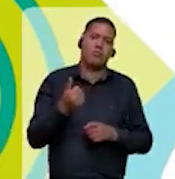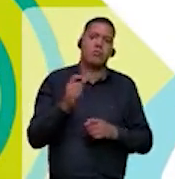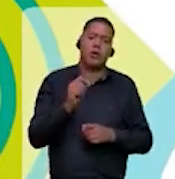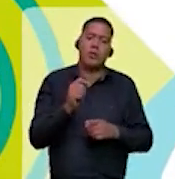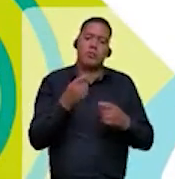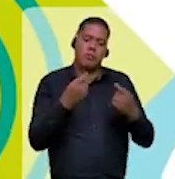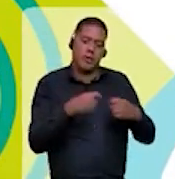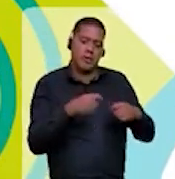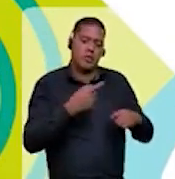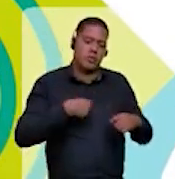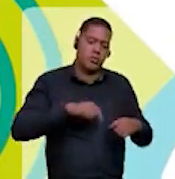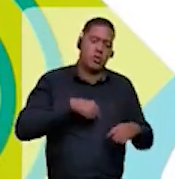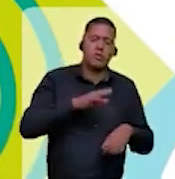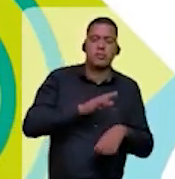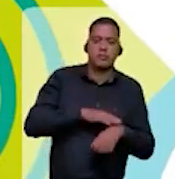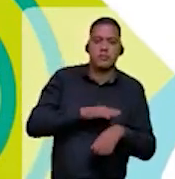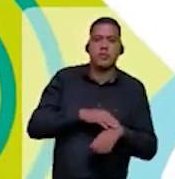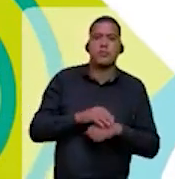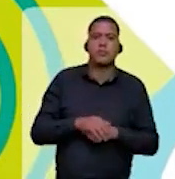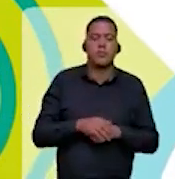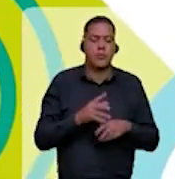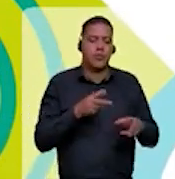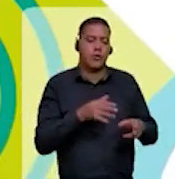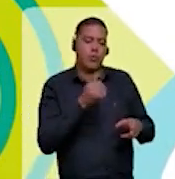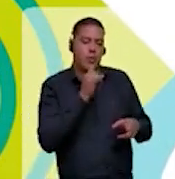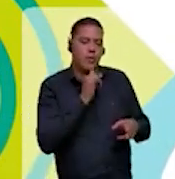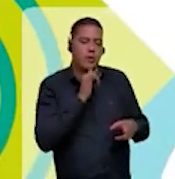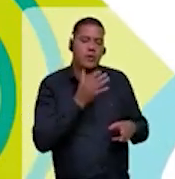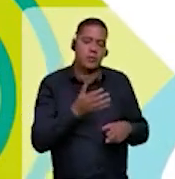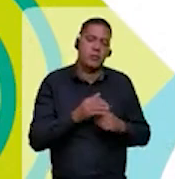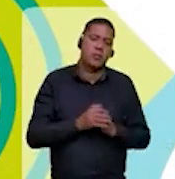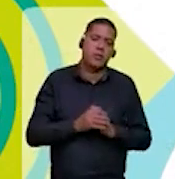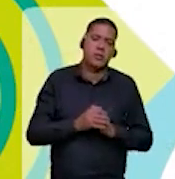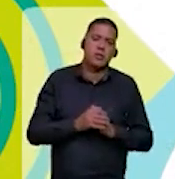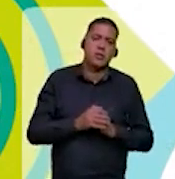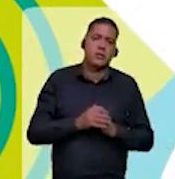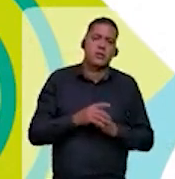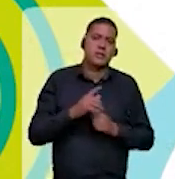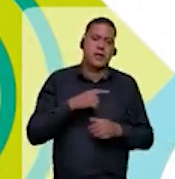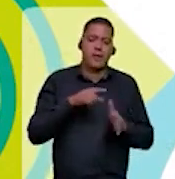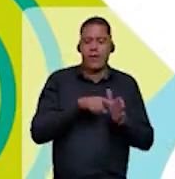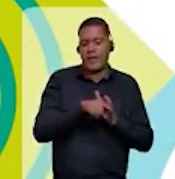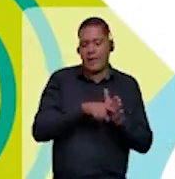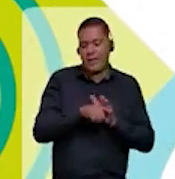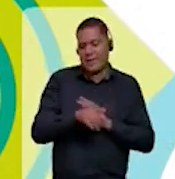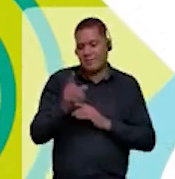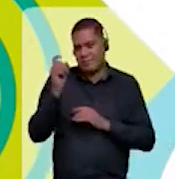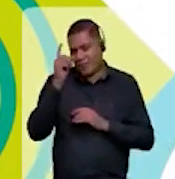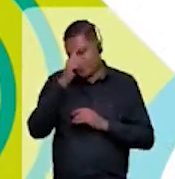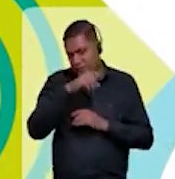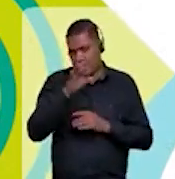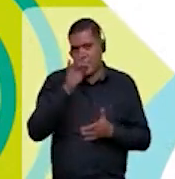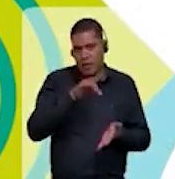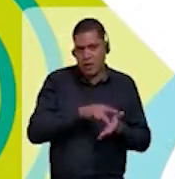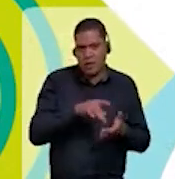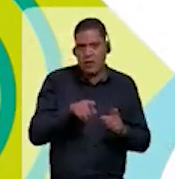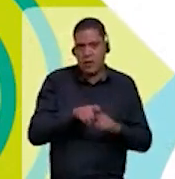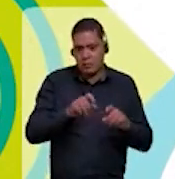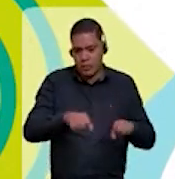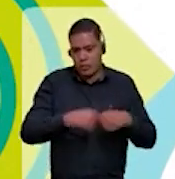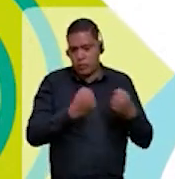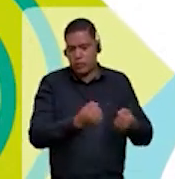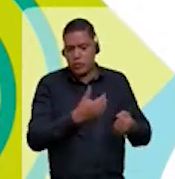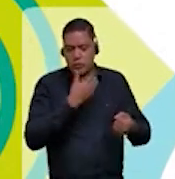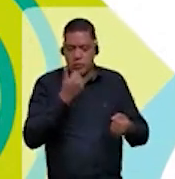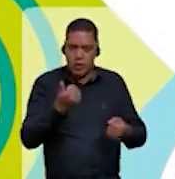necessárias do nosso tempo tais como por exemplo a disposição para a análise complexa da realidade o